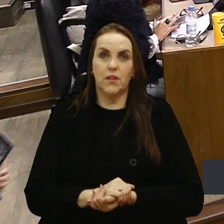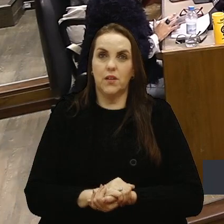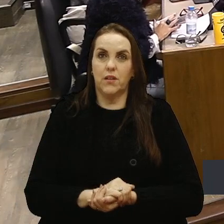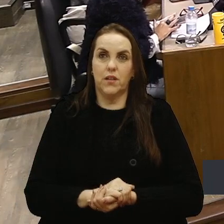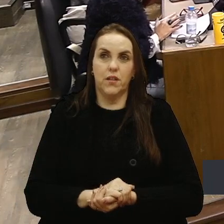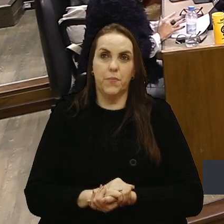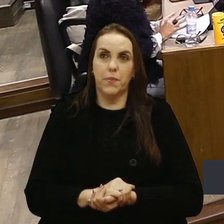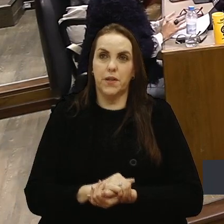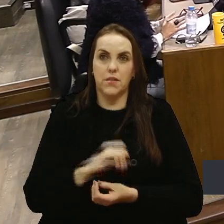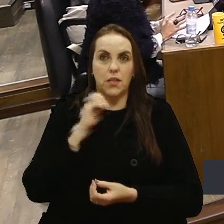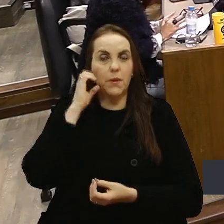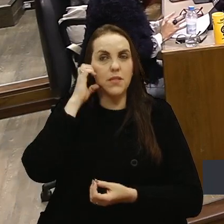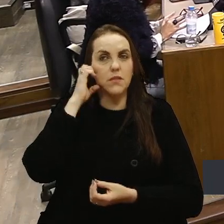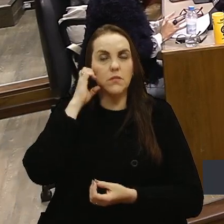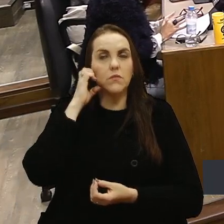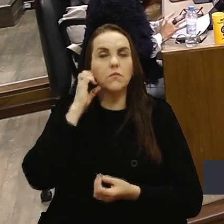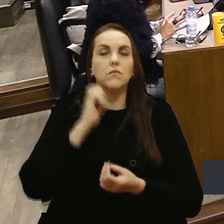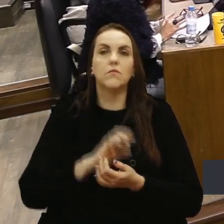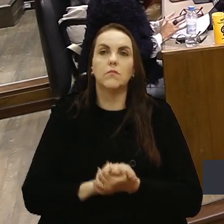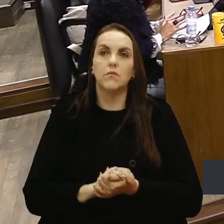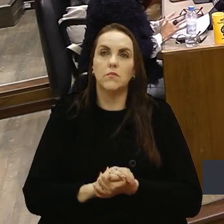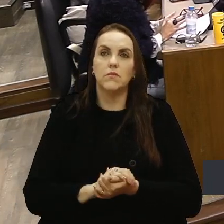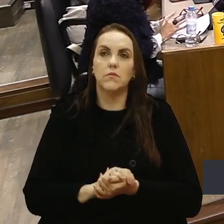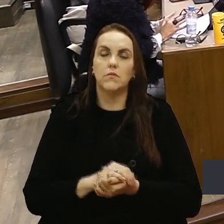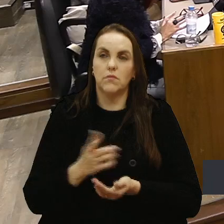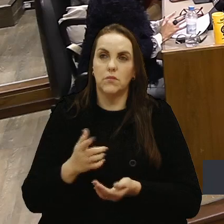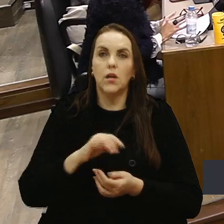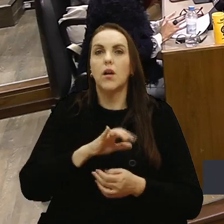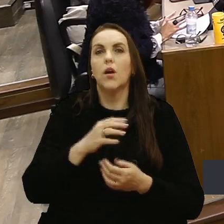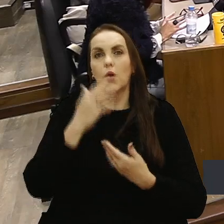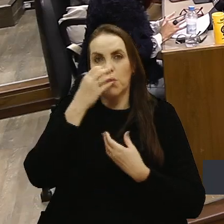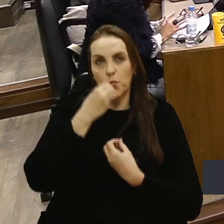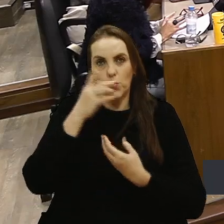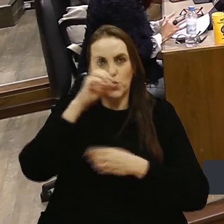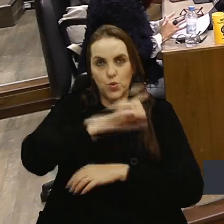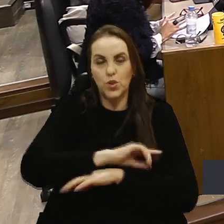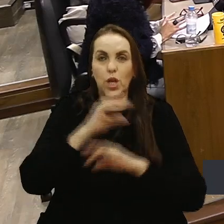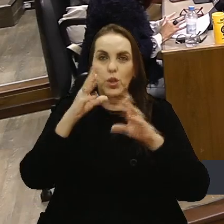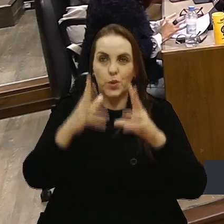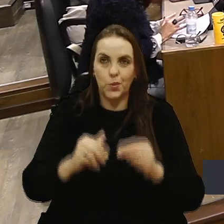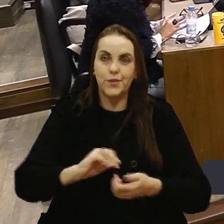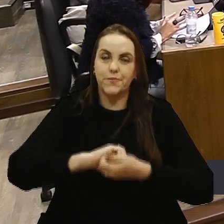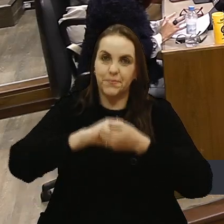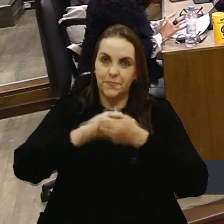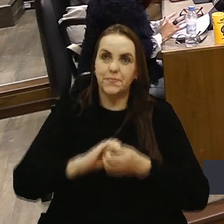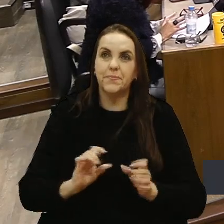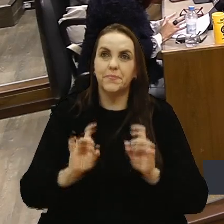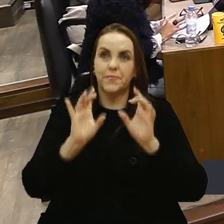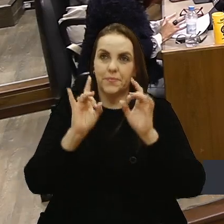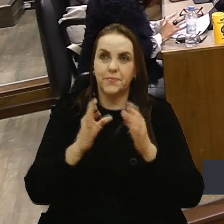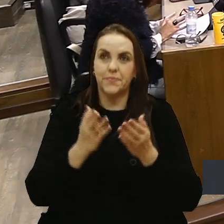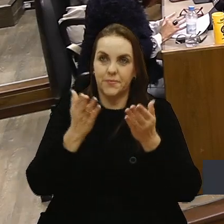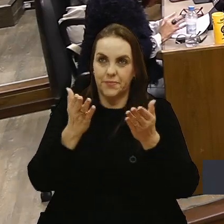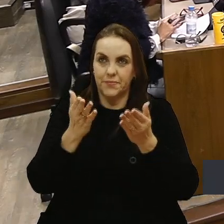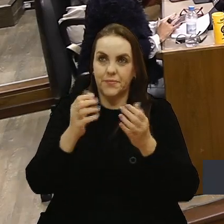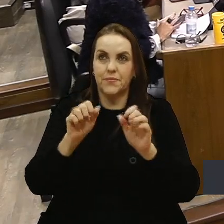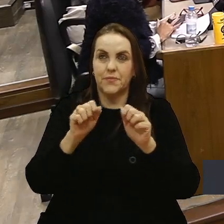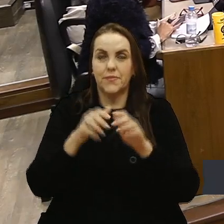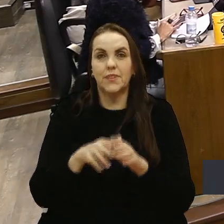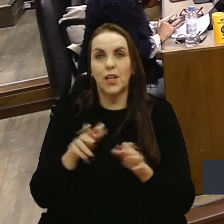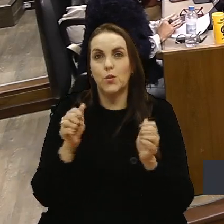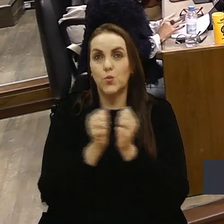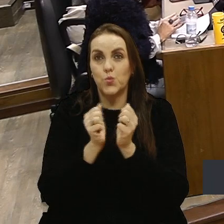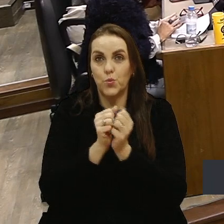Presidente, minha saudação ao senhor, a todos presentes aqui nessa oportunidade, um bom dia. Saudar de maneira especial o senhor Heleno Pedroso, que está aqui na tribuna conosco, por